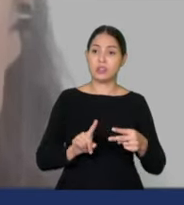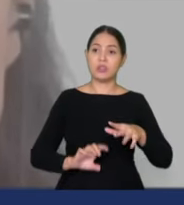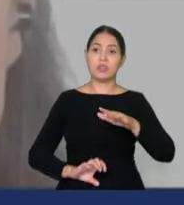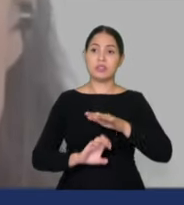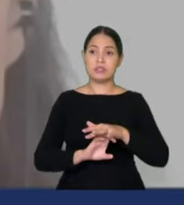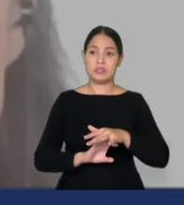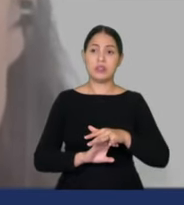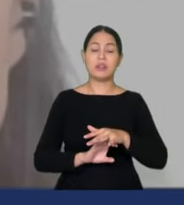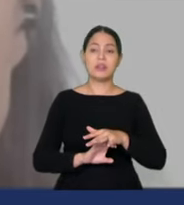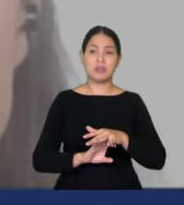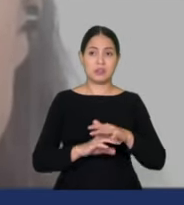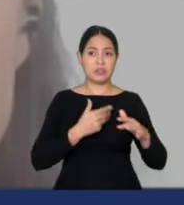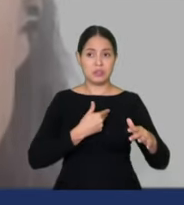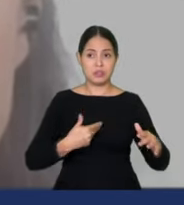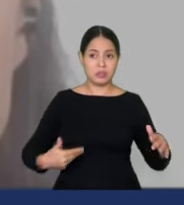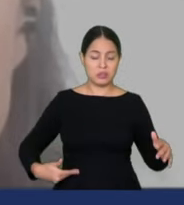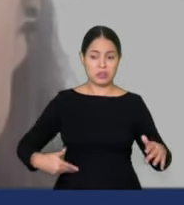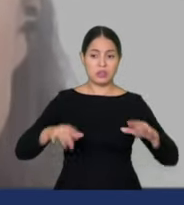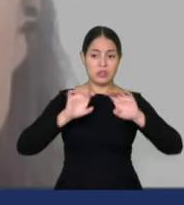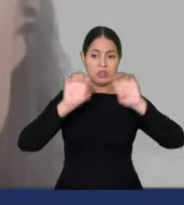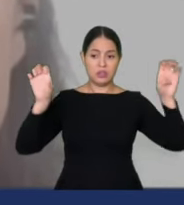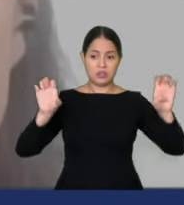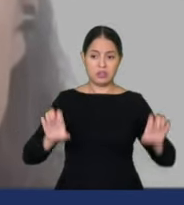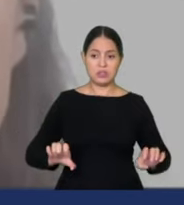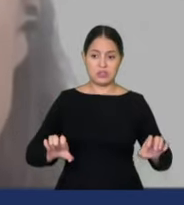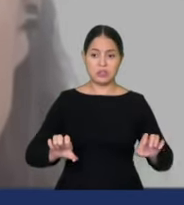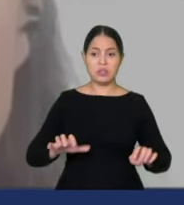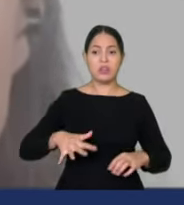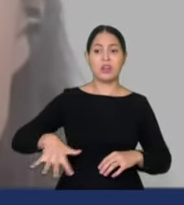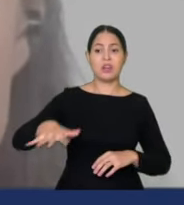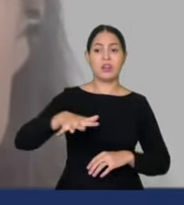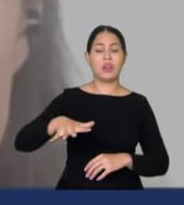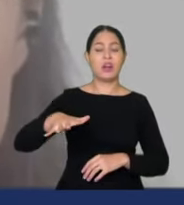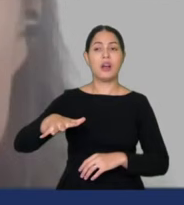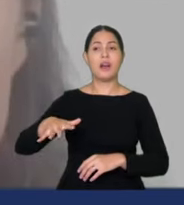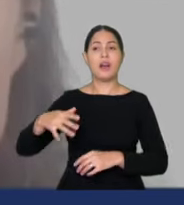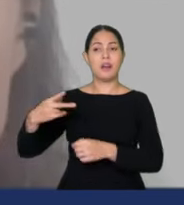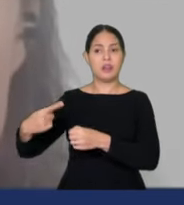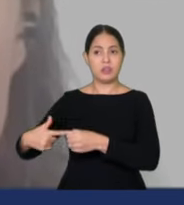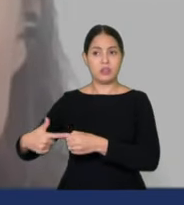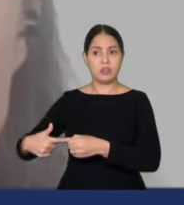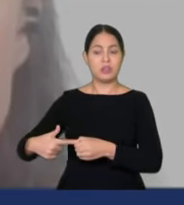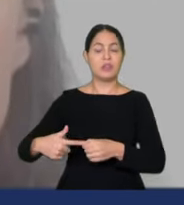função pública e que estruturam tanto o setor de combustíveis como o setor elétrico.